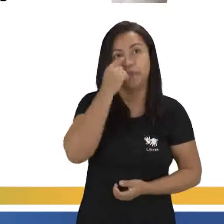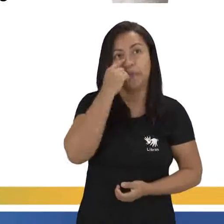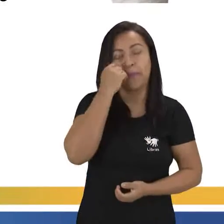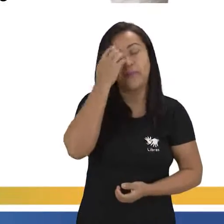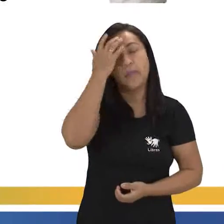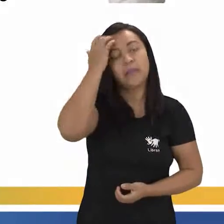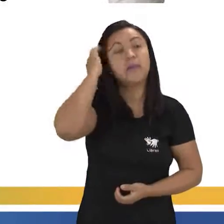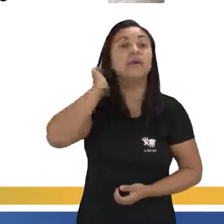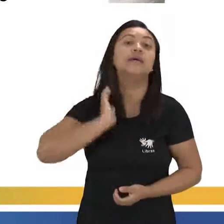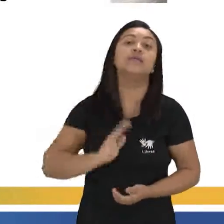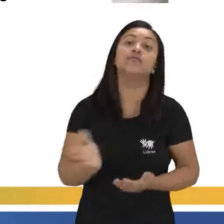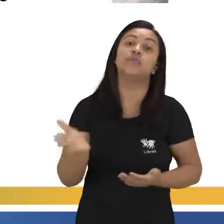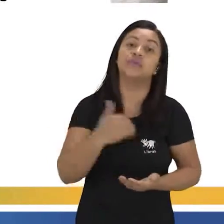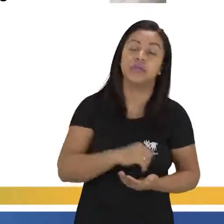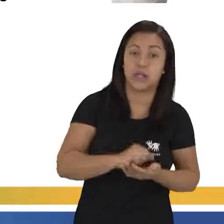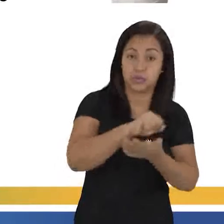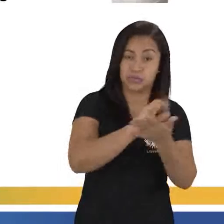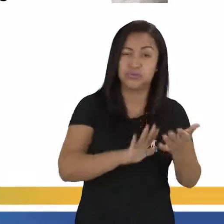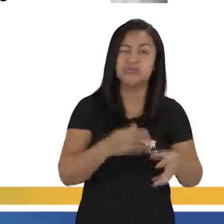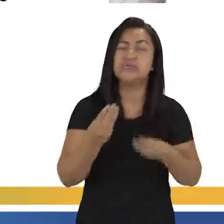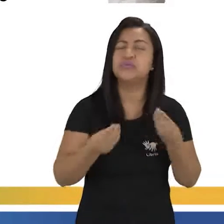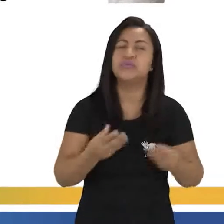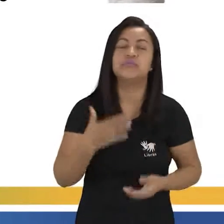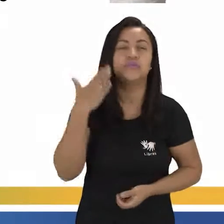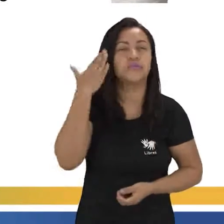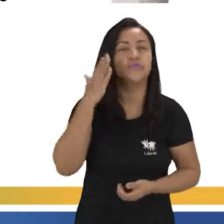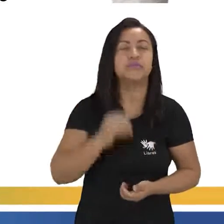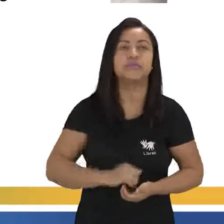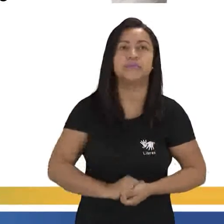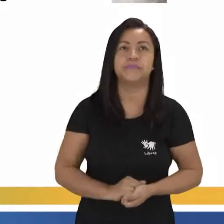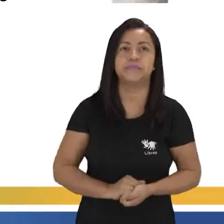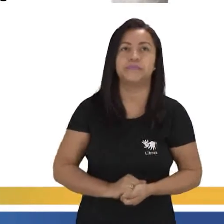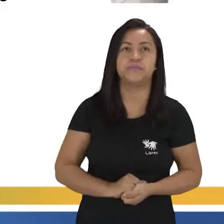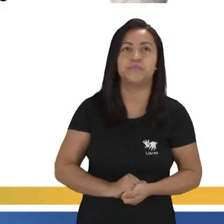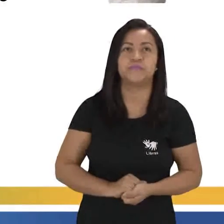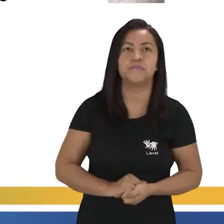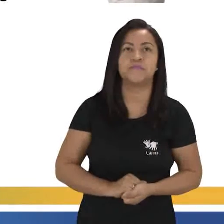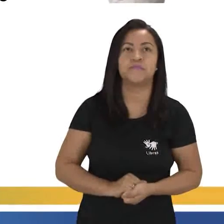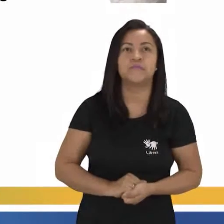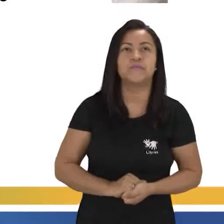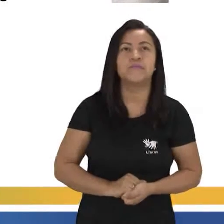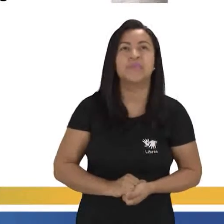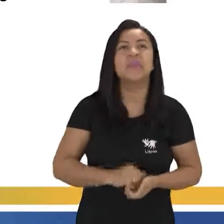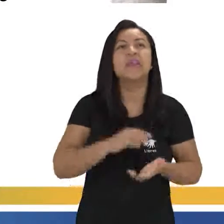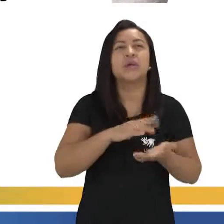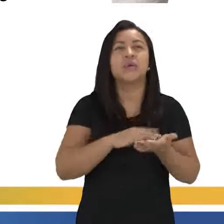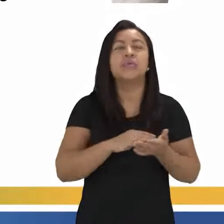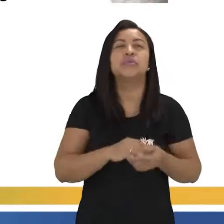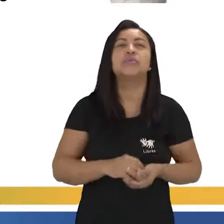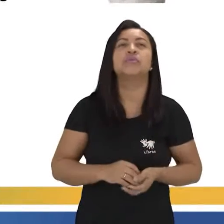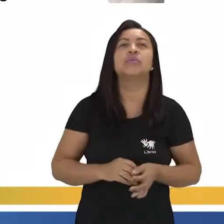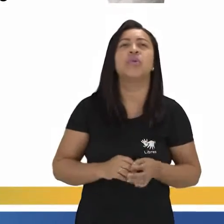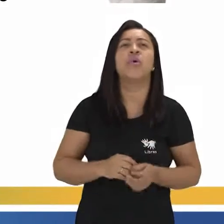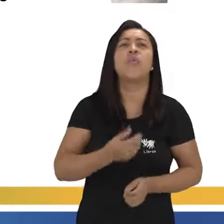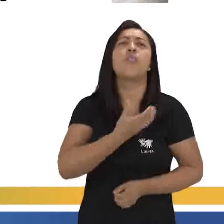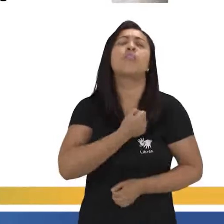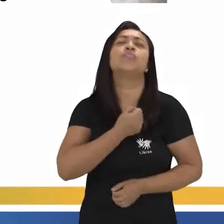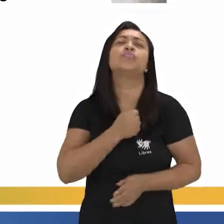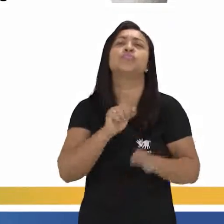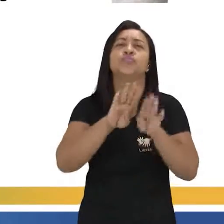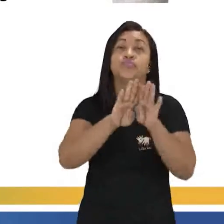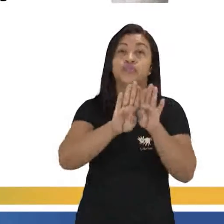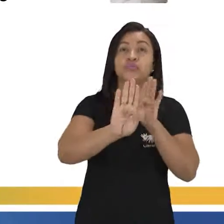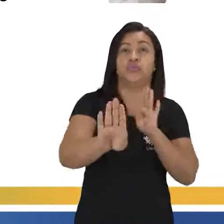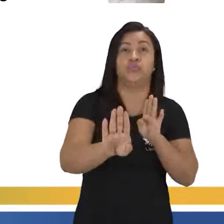entender melhor nesse exemplo como é que funciona. Então vamos lá. Calcule o módulo do impulso exercido pelo motor